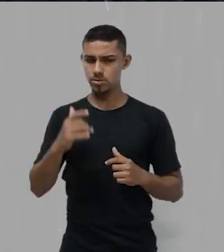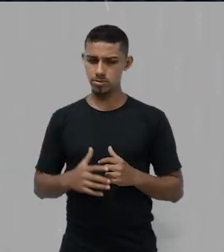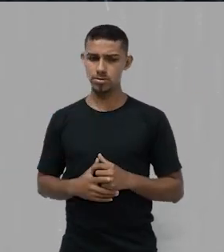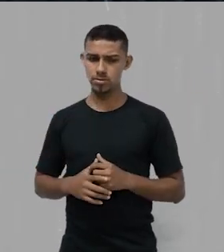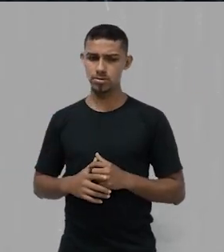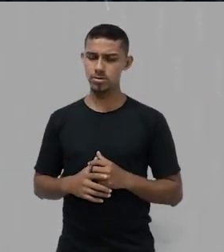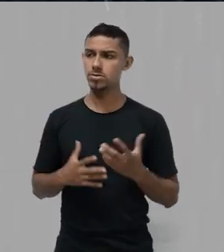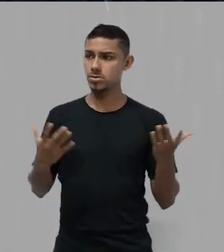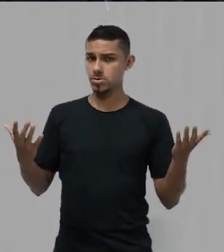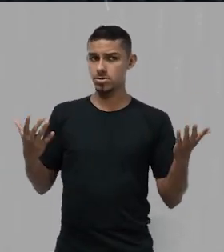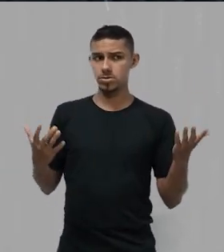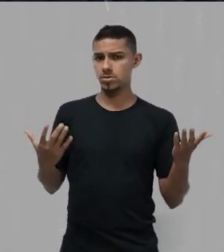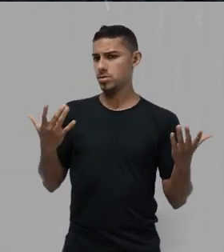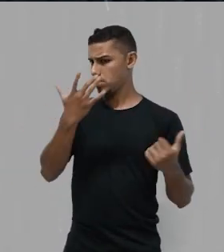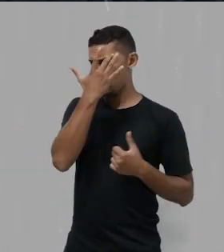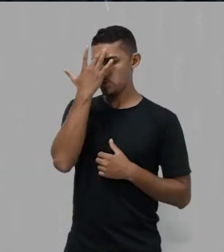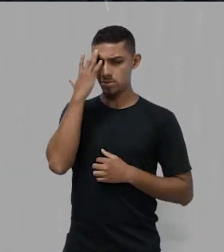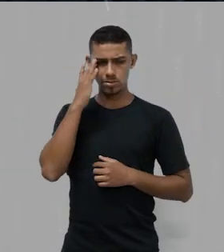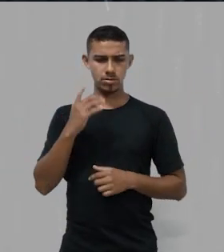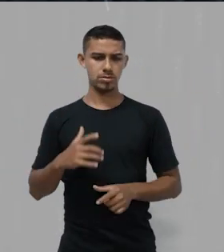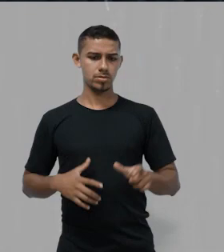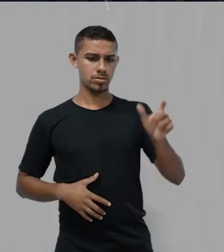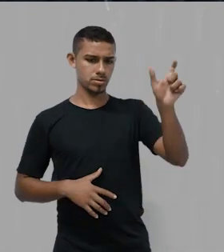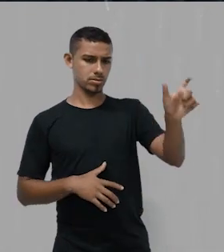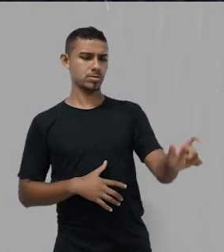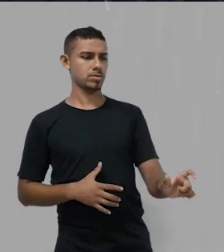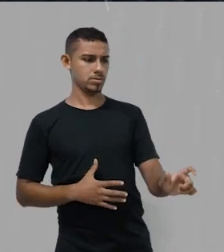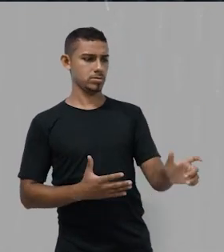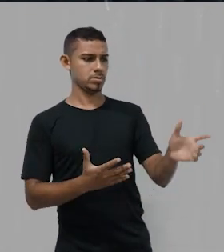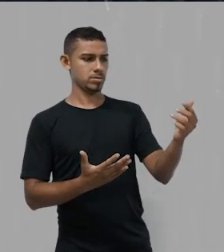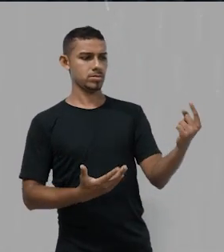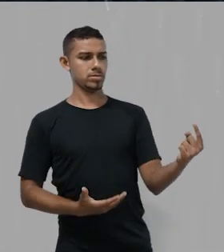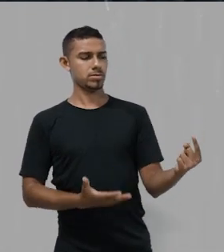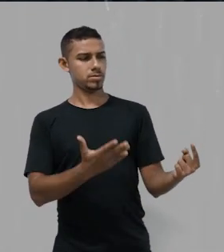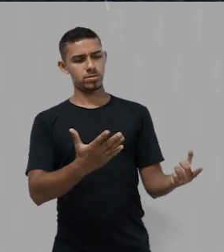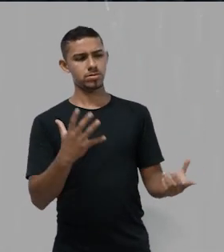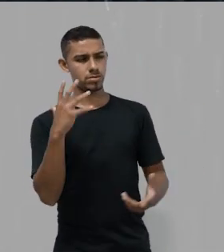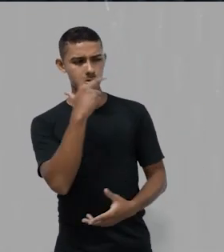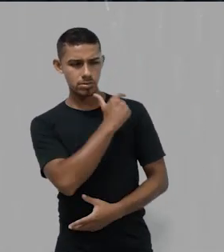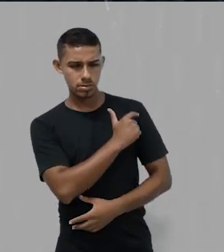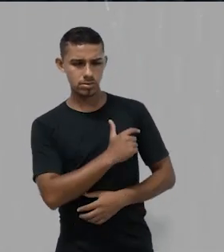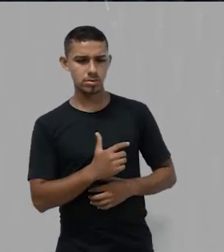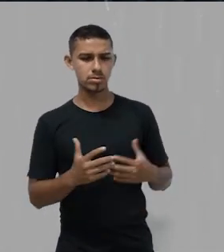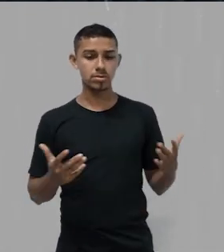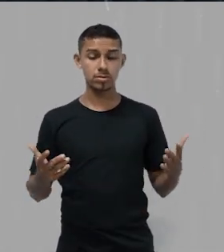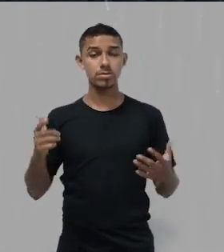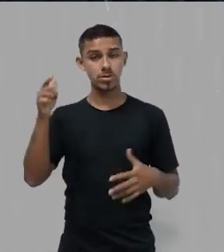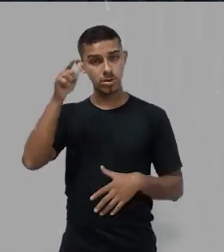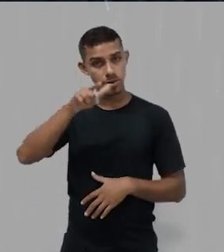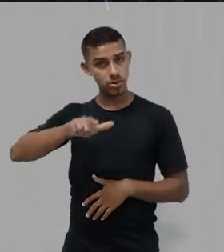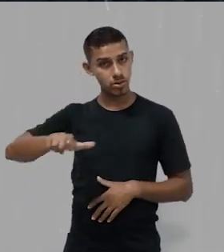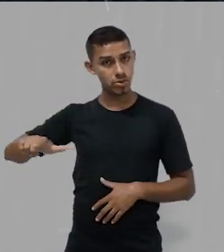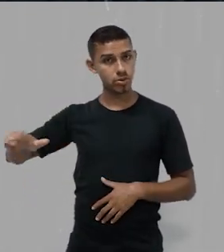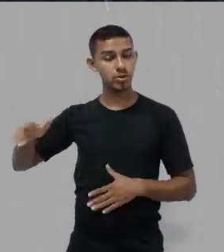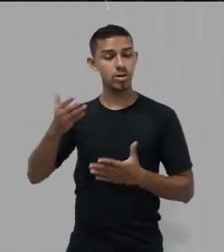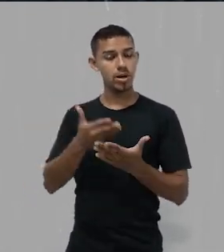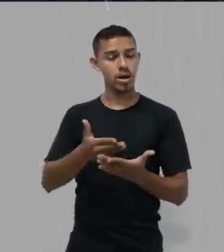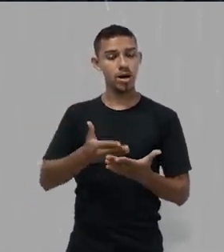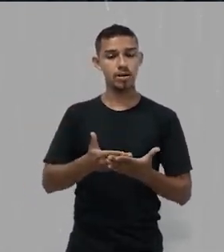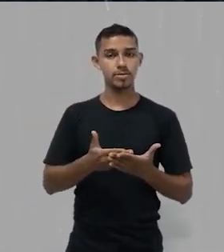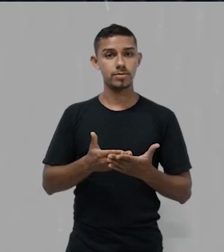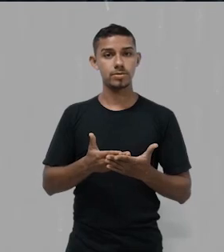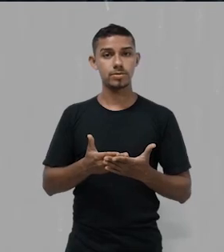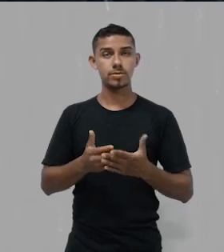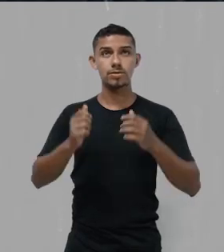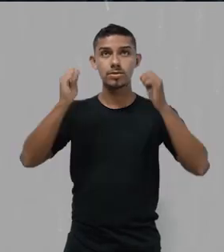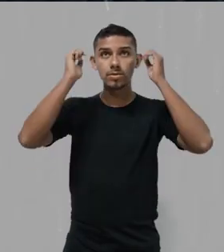ouvi isso, né? Como é que alguém que posou para o quadro ainda achou esse quadro bonito? Vou repetir durante a aula inteira.